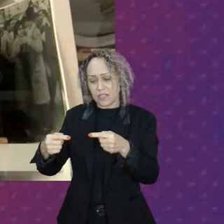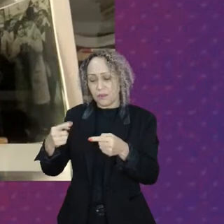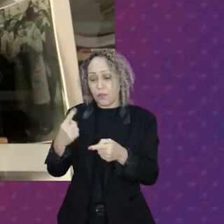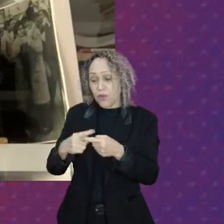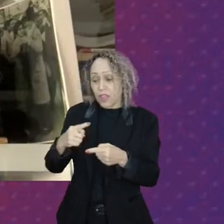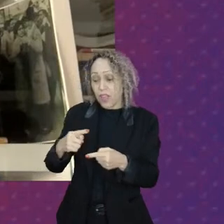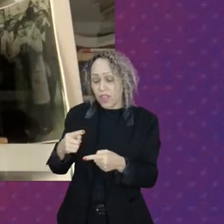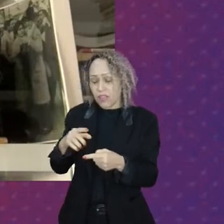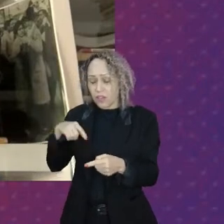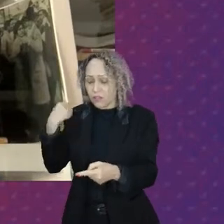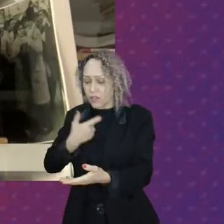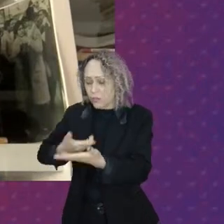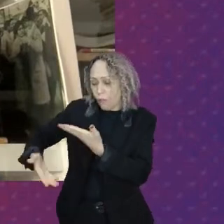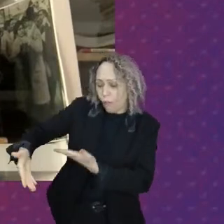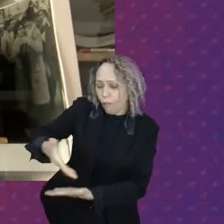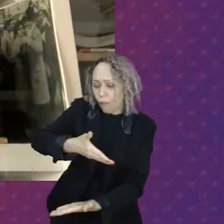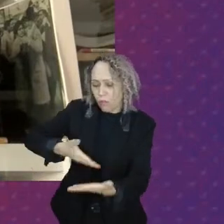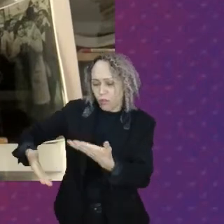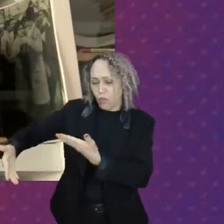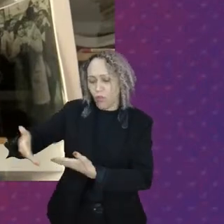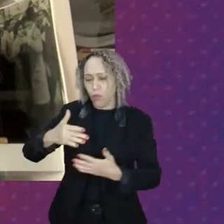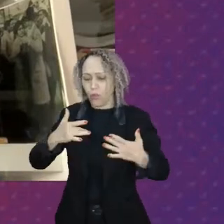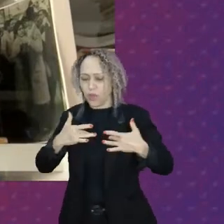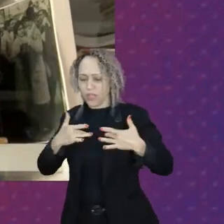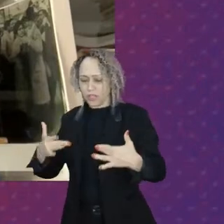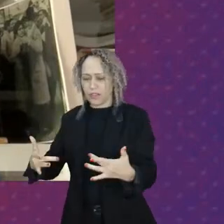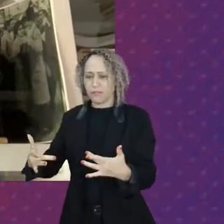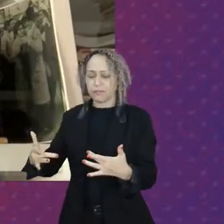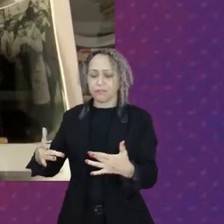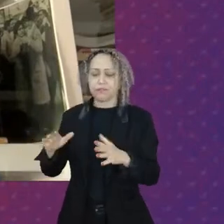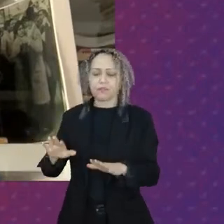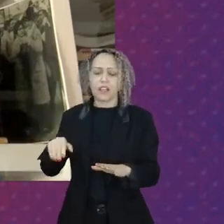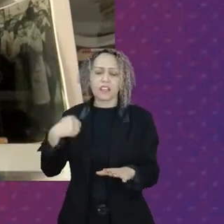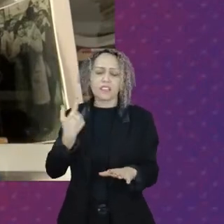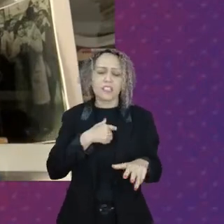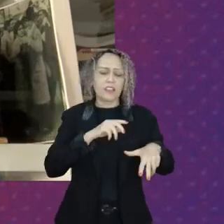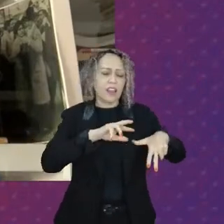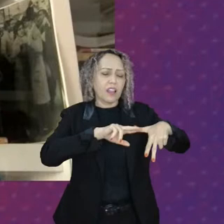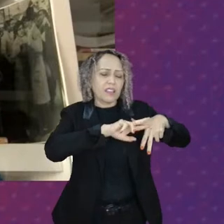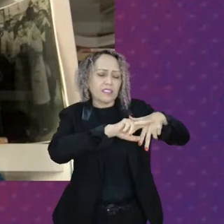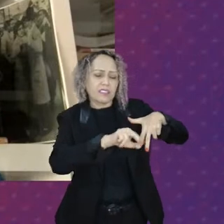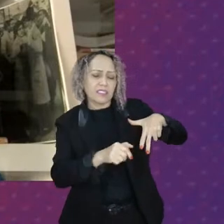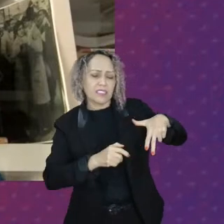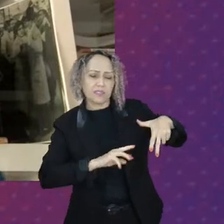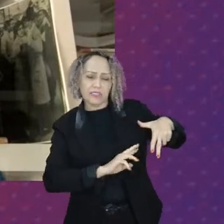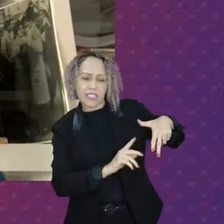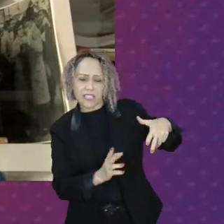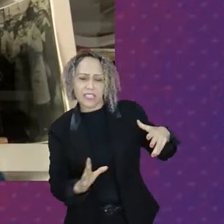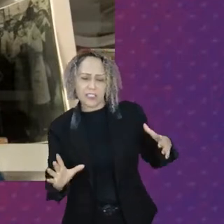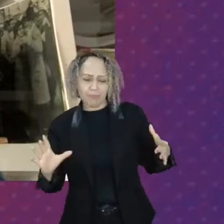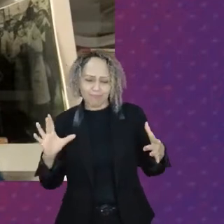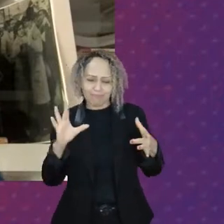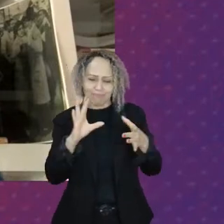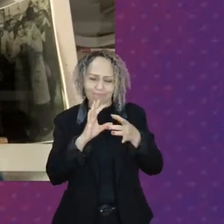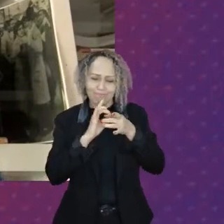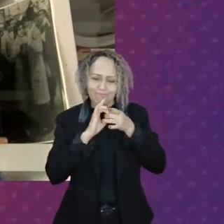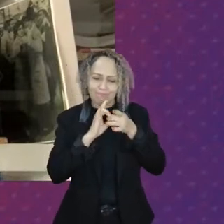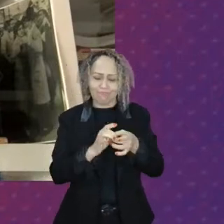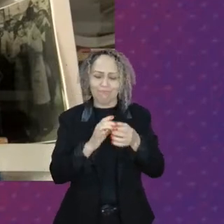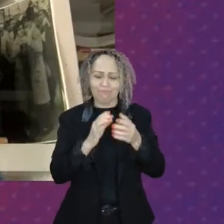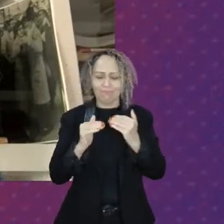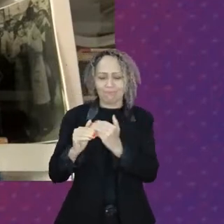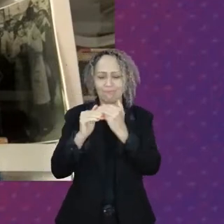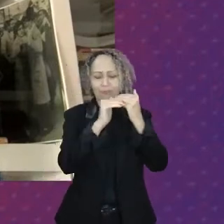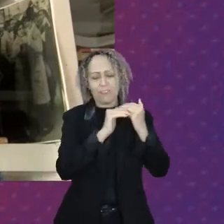de qualquer discriminação, alcançar a igualdade de gênero, alcançar a igualdade racial, por fim a discriminação